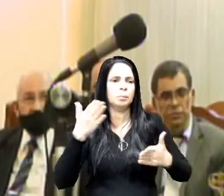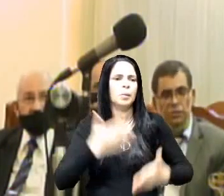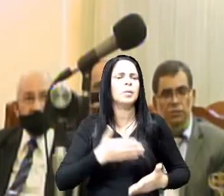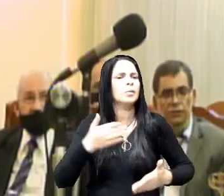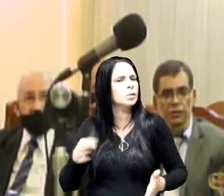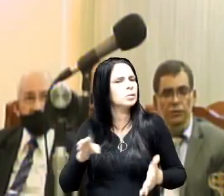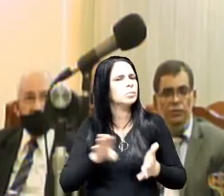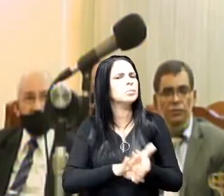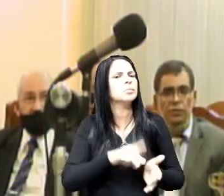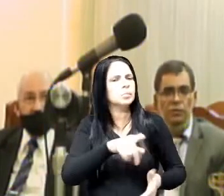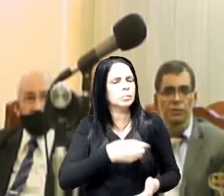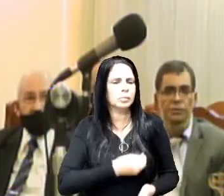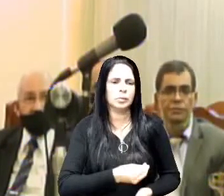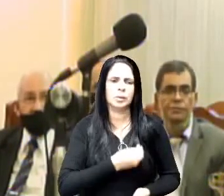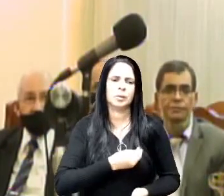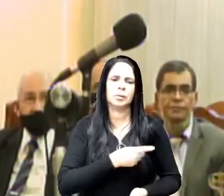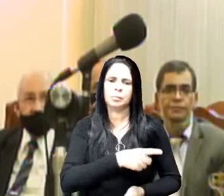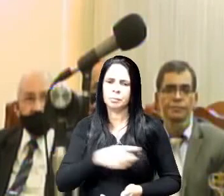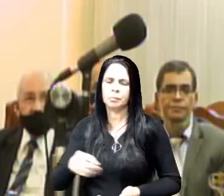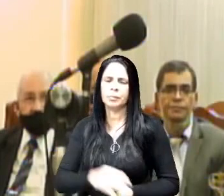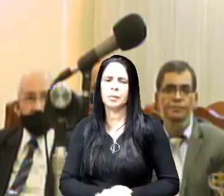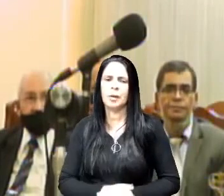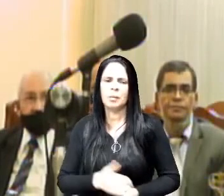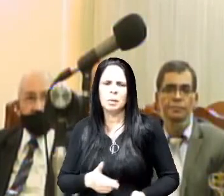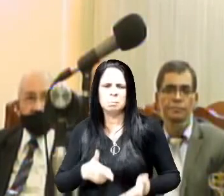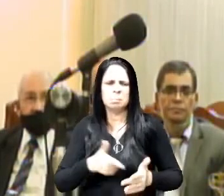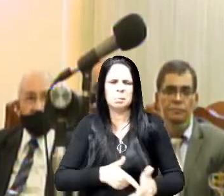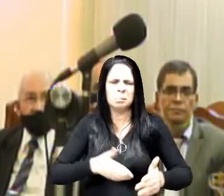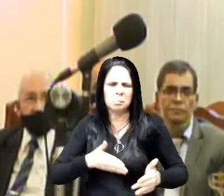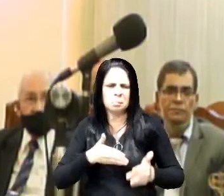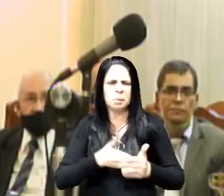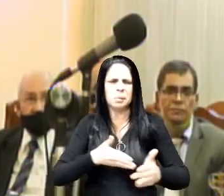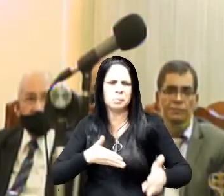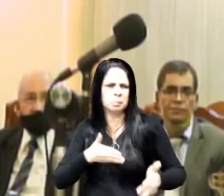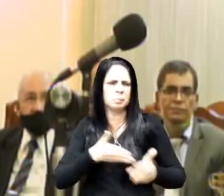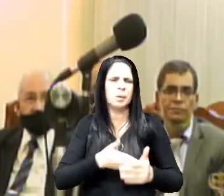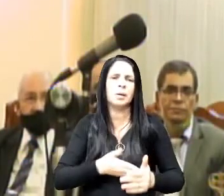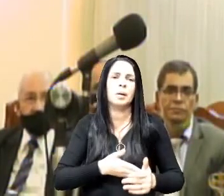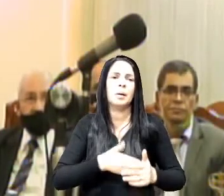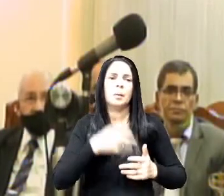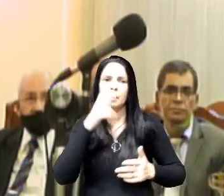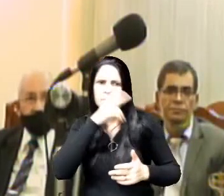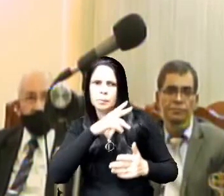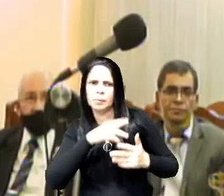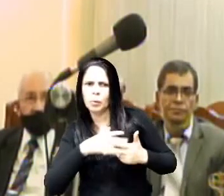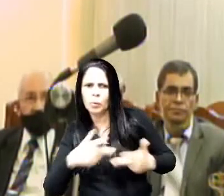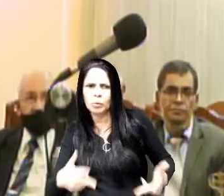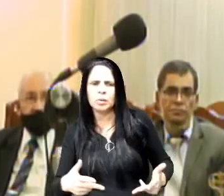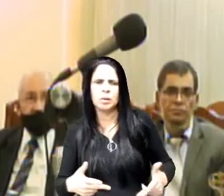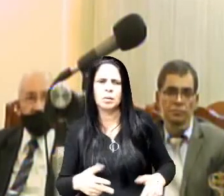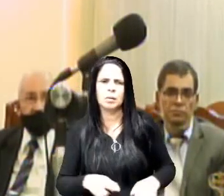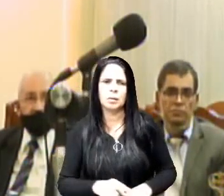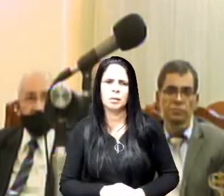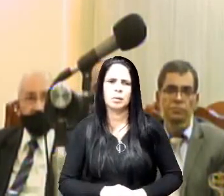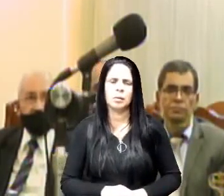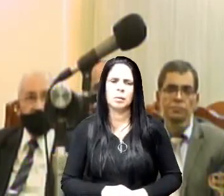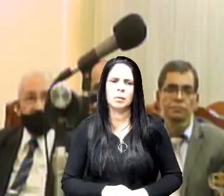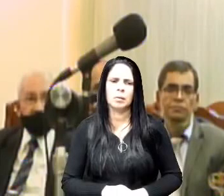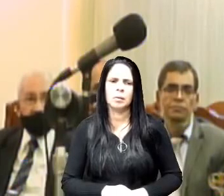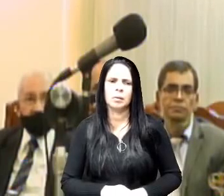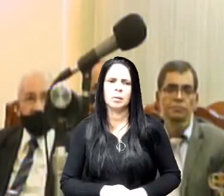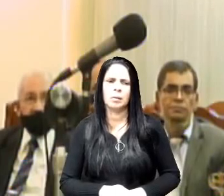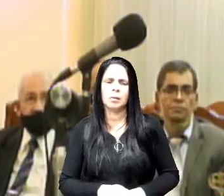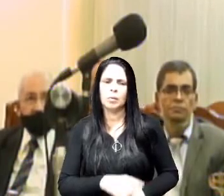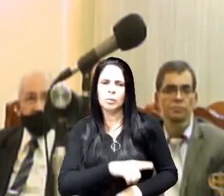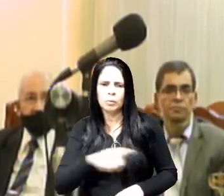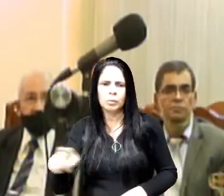sobre vós para vos tentar, como se coisa estranha vos